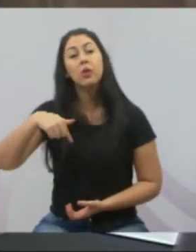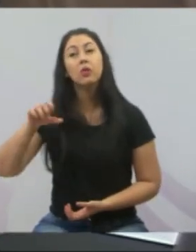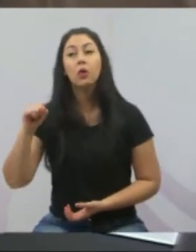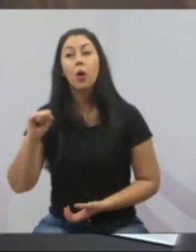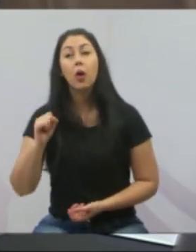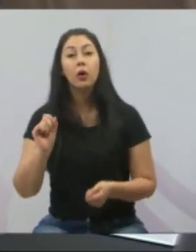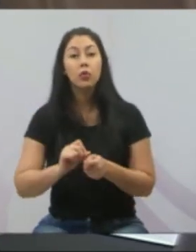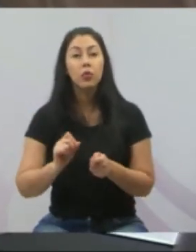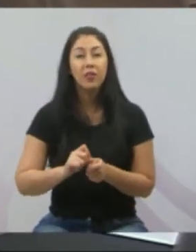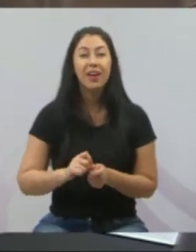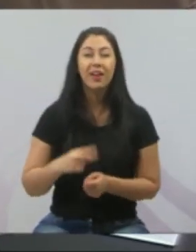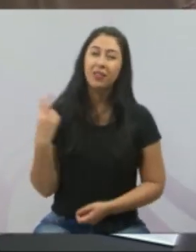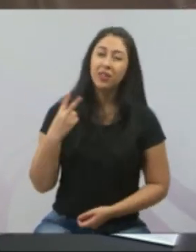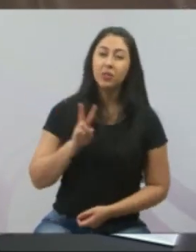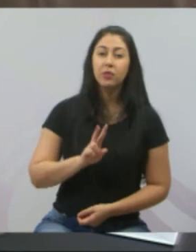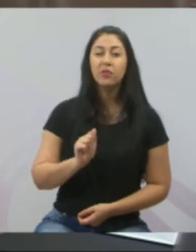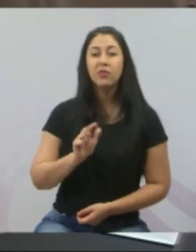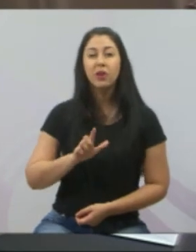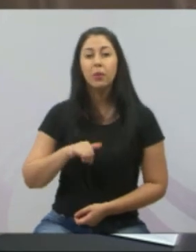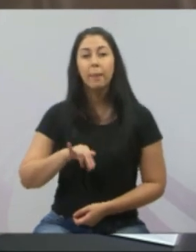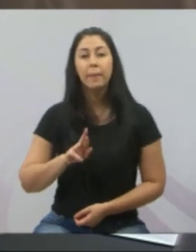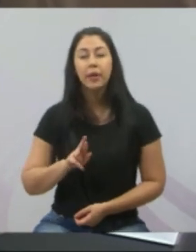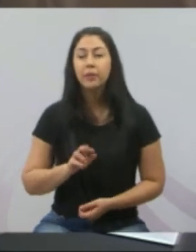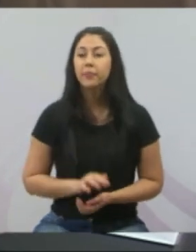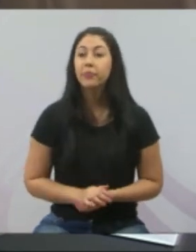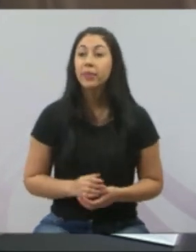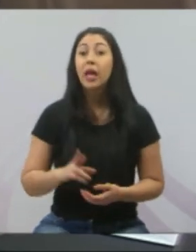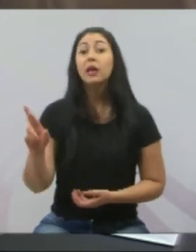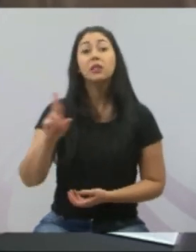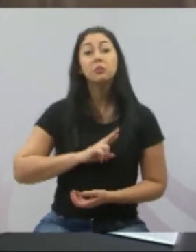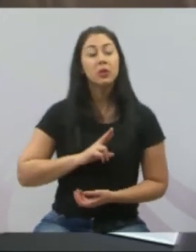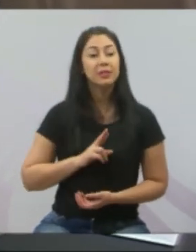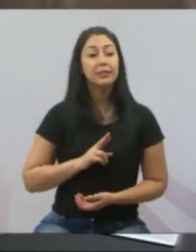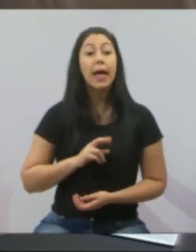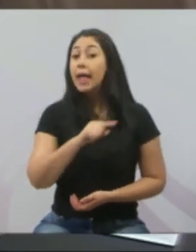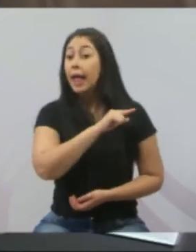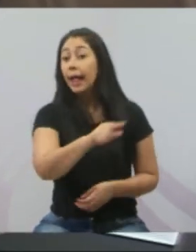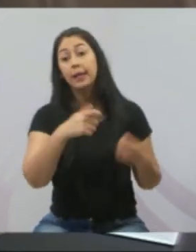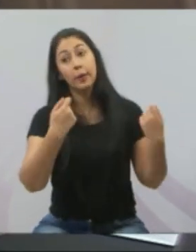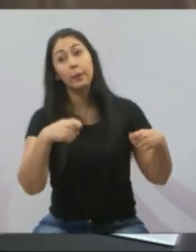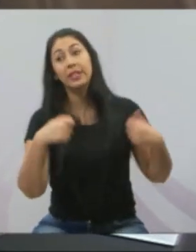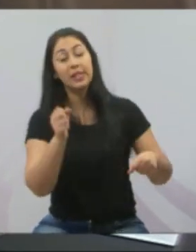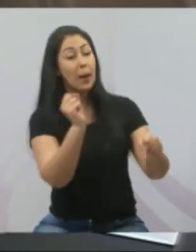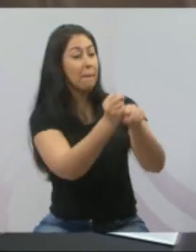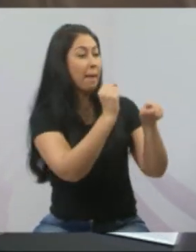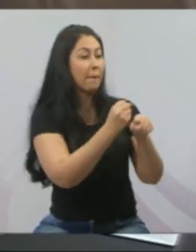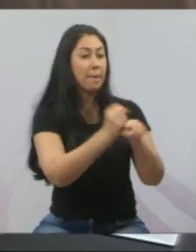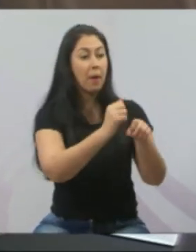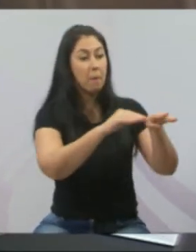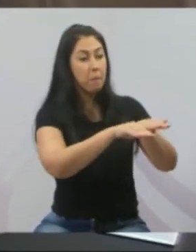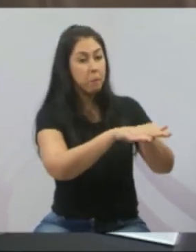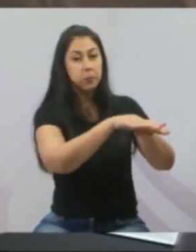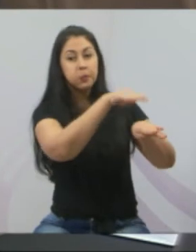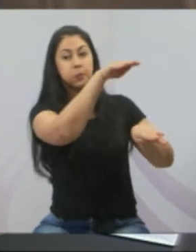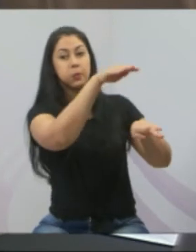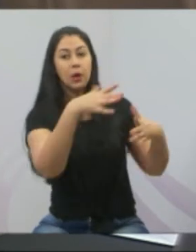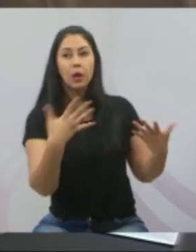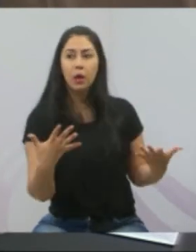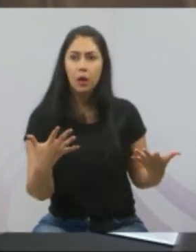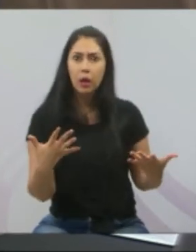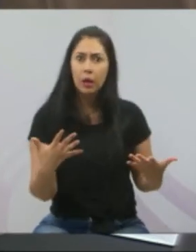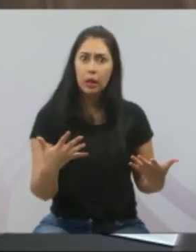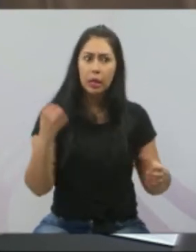seja encaminhado ao senhor prefeito municipal de Jacareí o seguinte pedido de informações. Primeiro, o apoio da Prefeitura de Jacareí para ajudar a manter esta